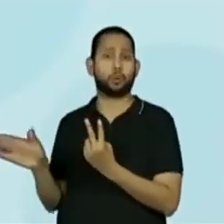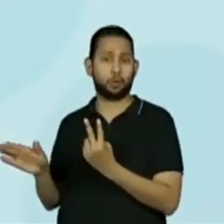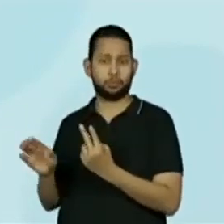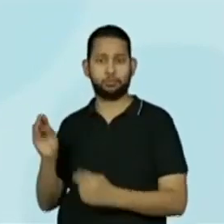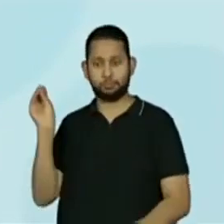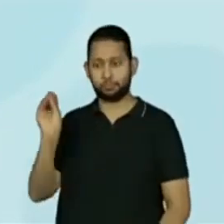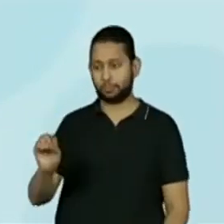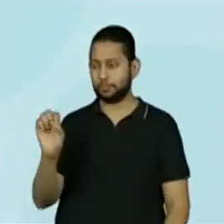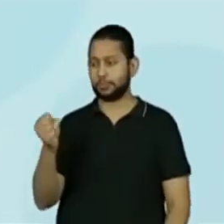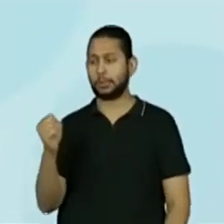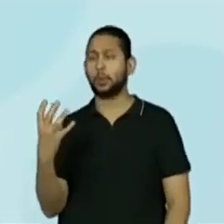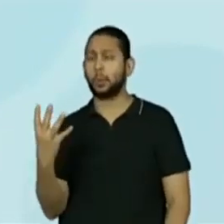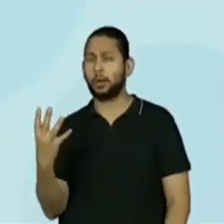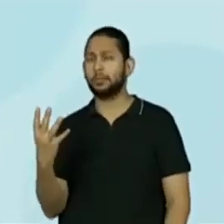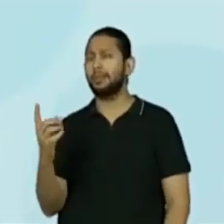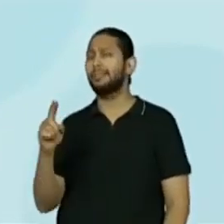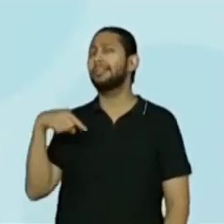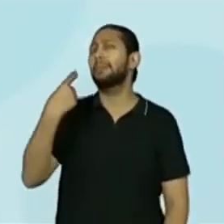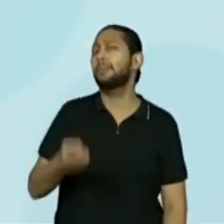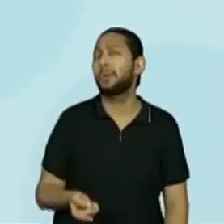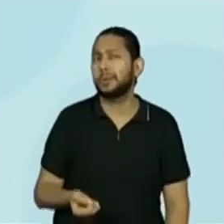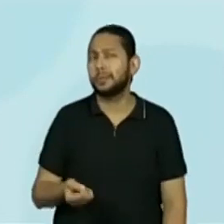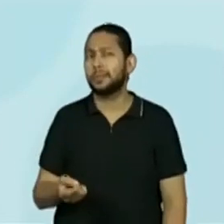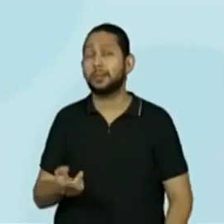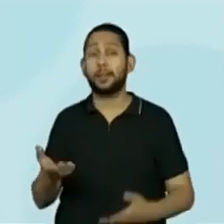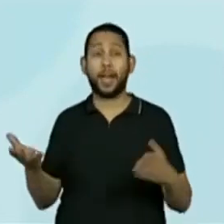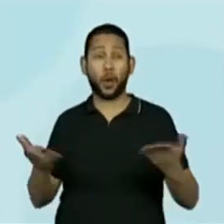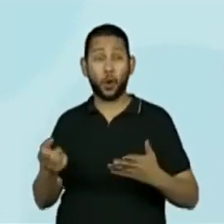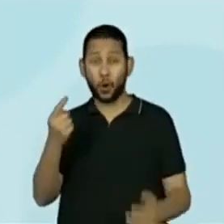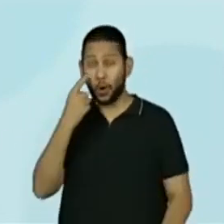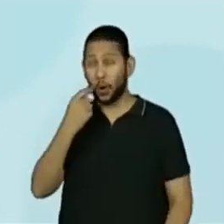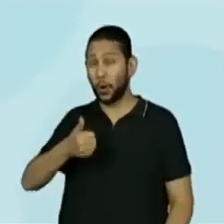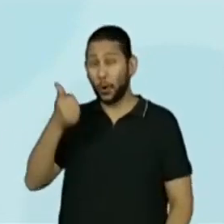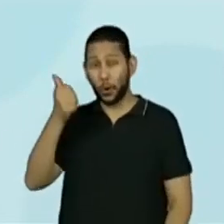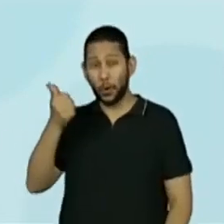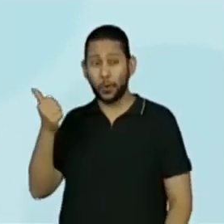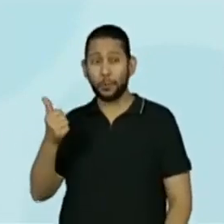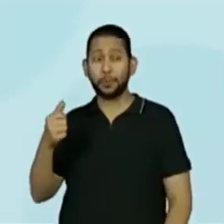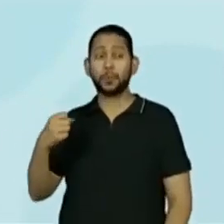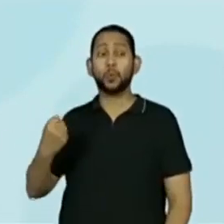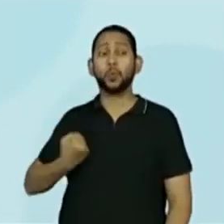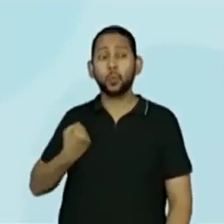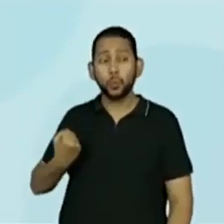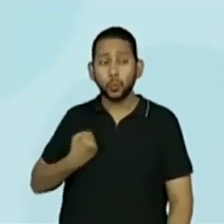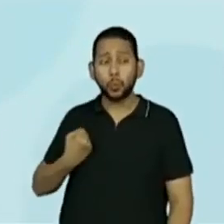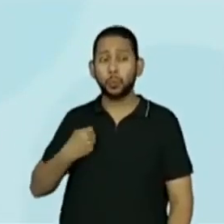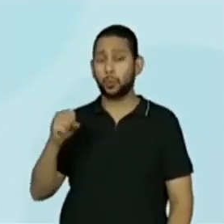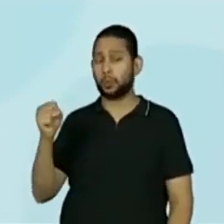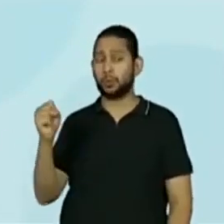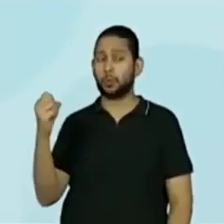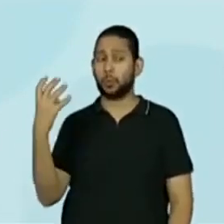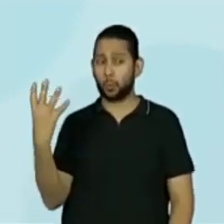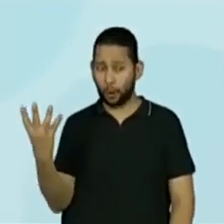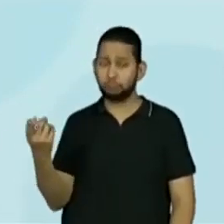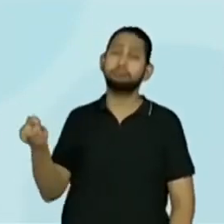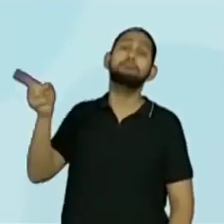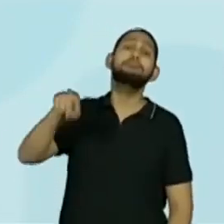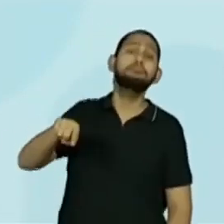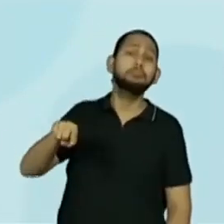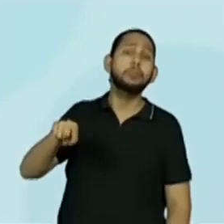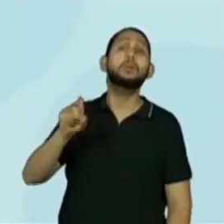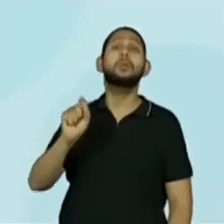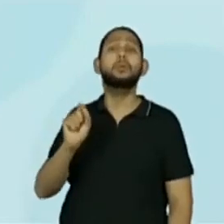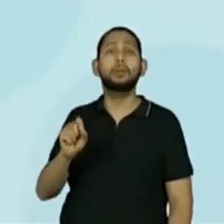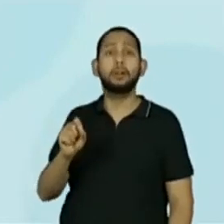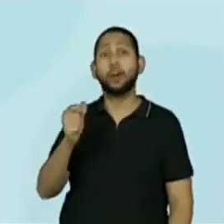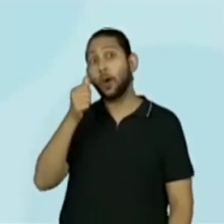Quem seria o próximo? Olha, agora eu só tenho todos os meus numerais, eles têm mais,